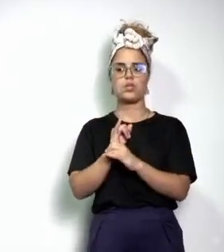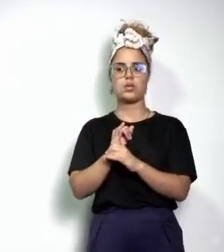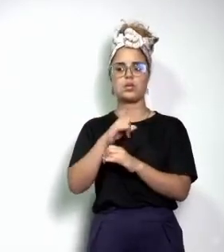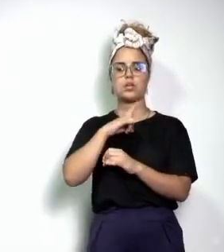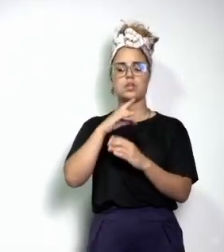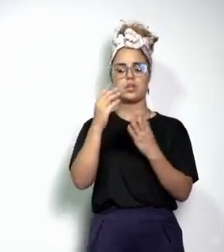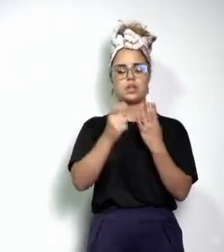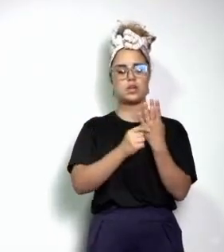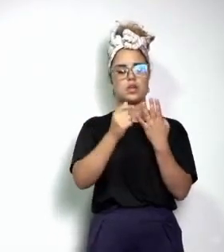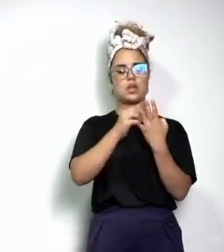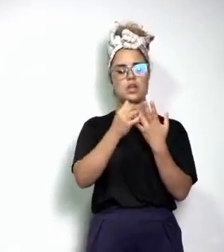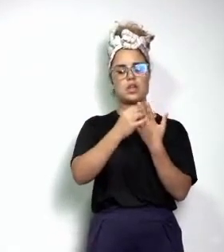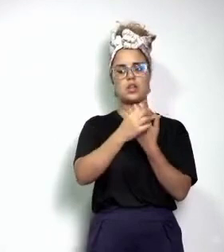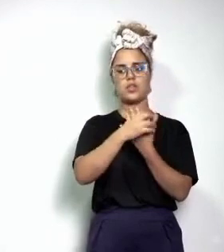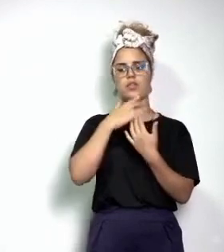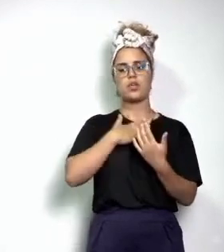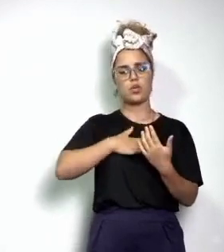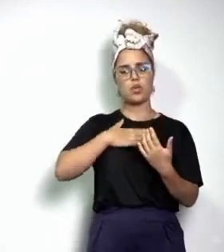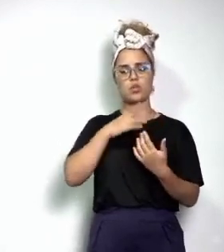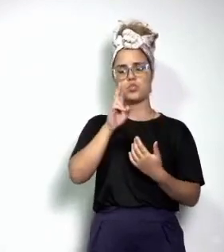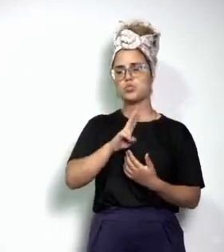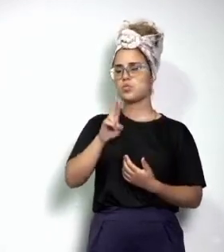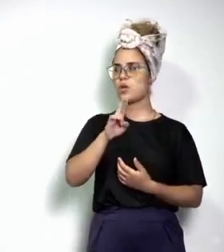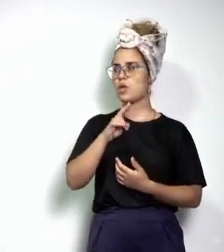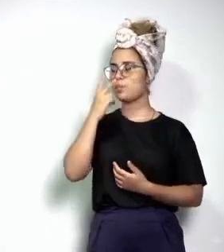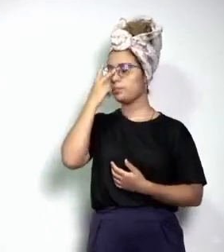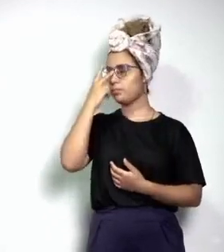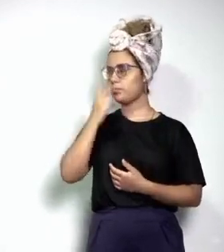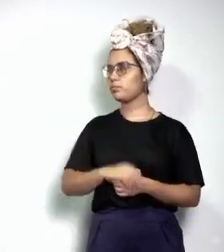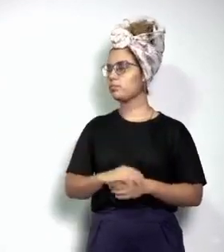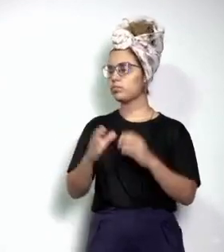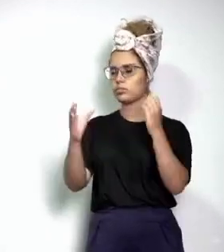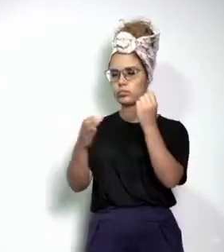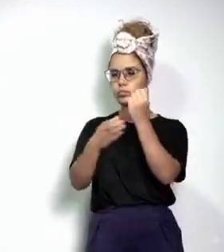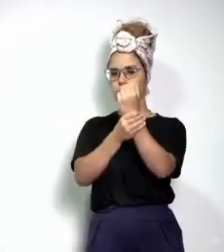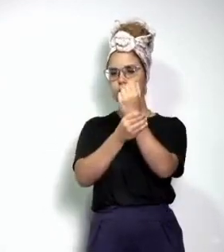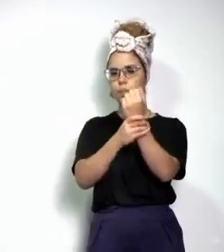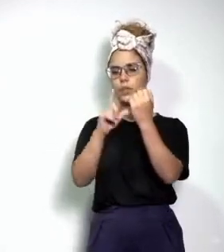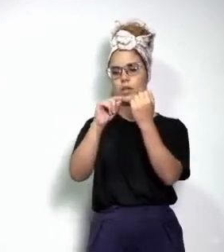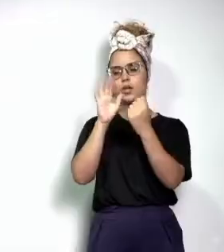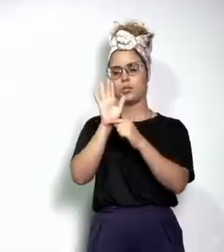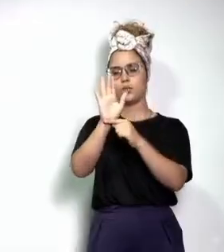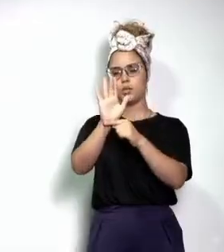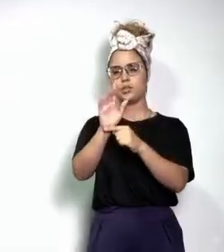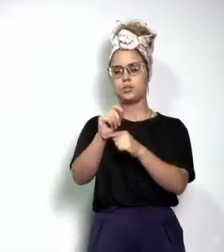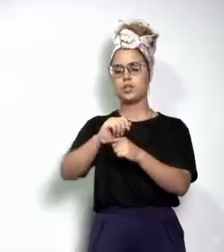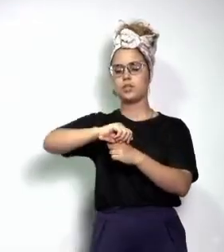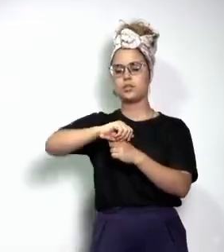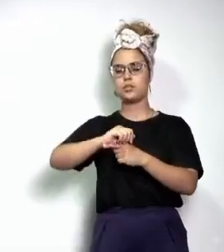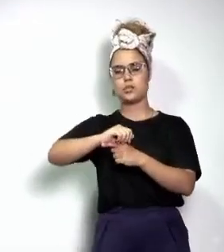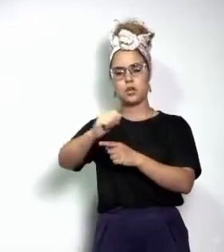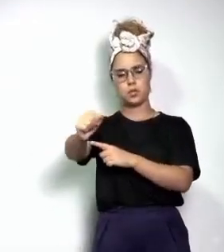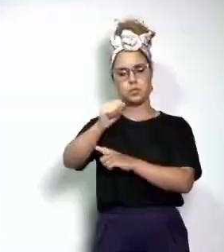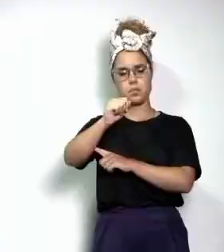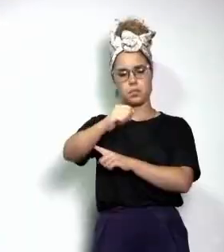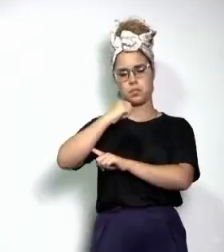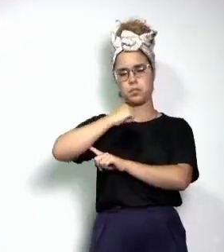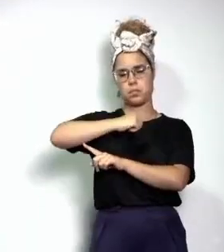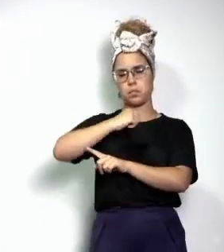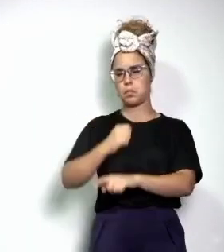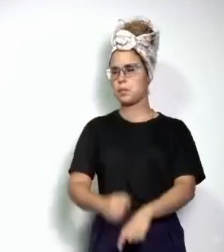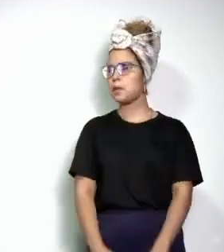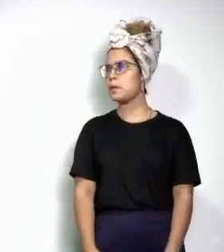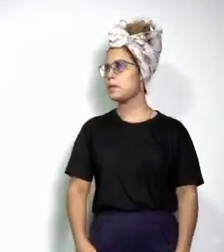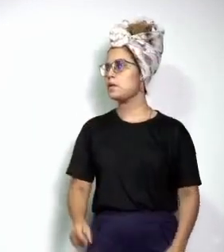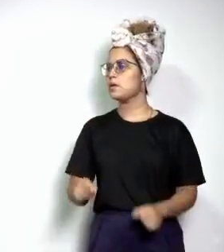luvinha, que eu falei que eu gosto muito de trabalhar. Aquela garra também que eu mostrei, os braços articulados, que